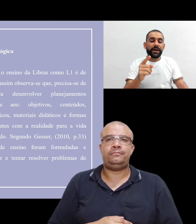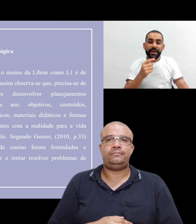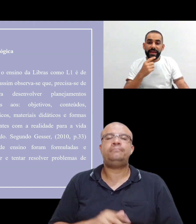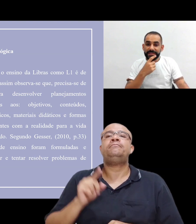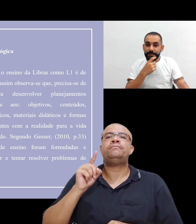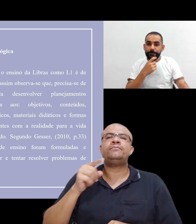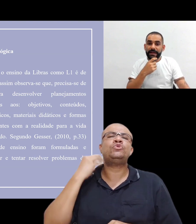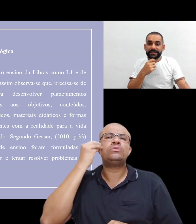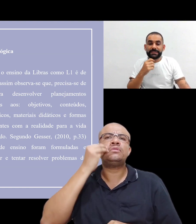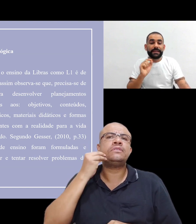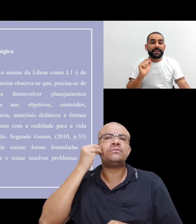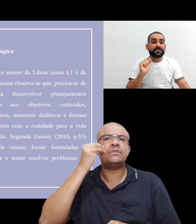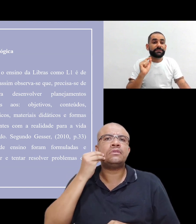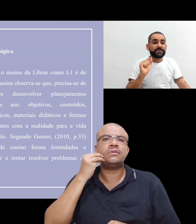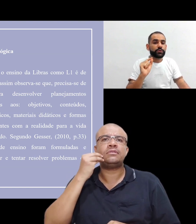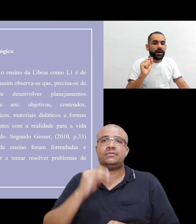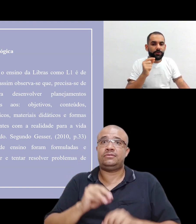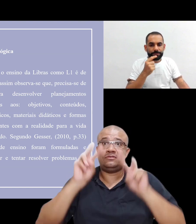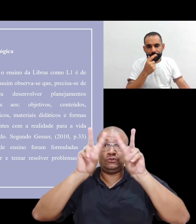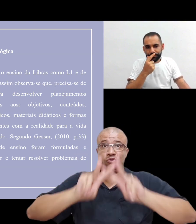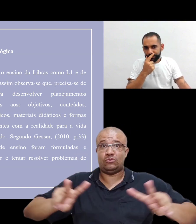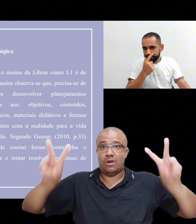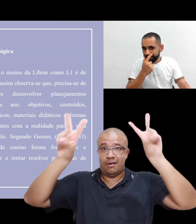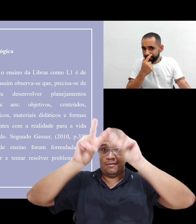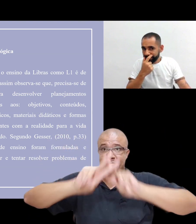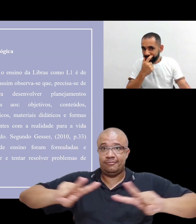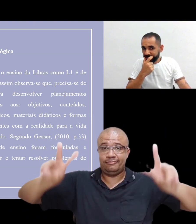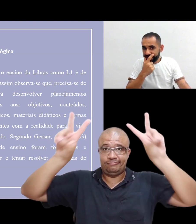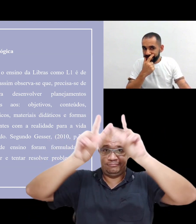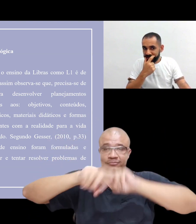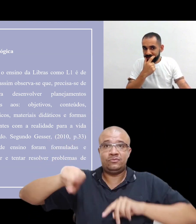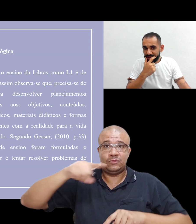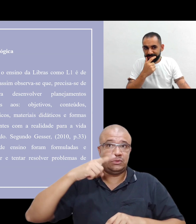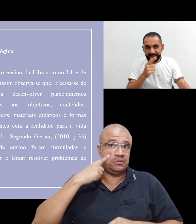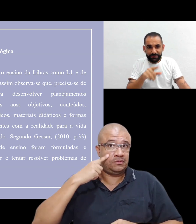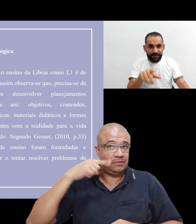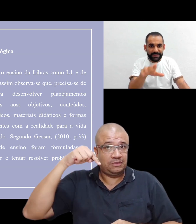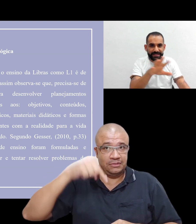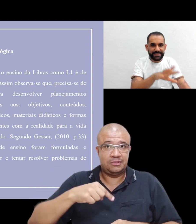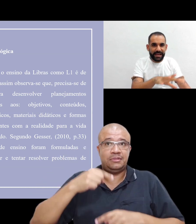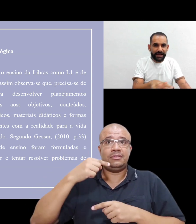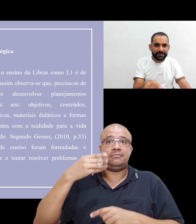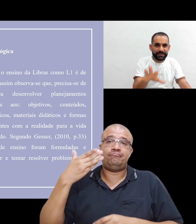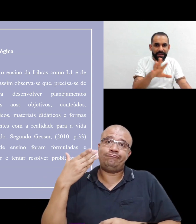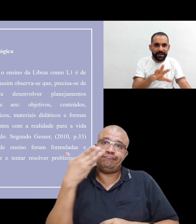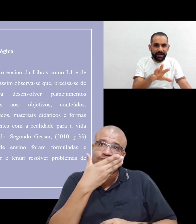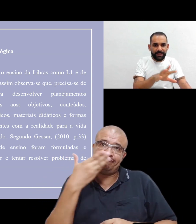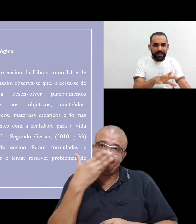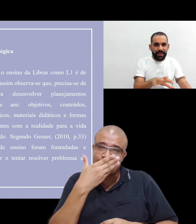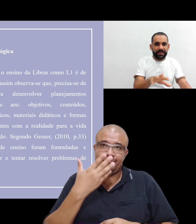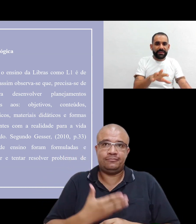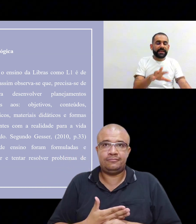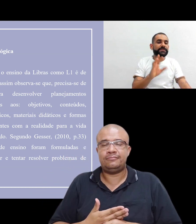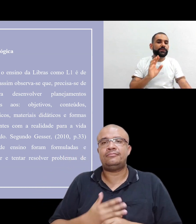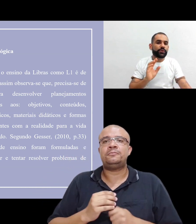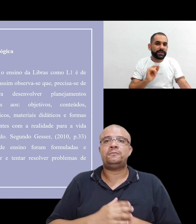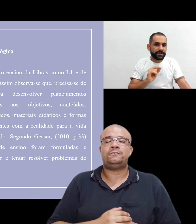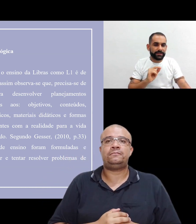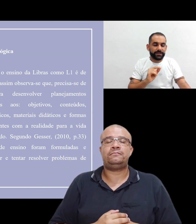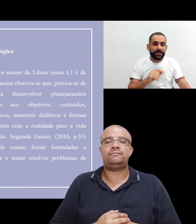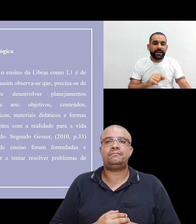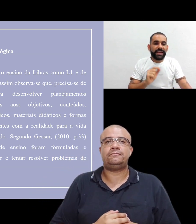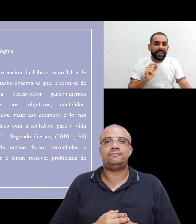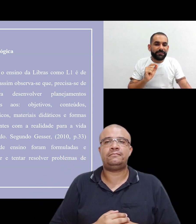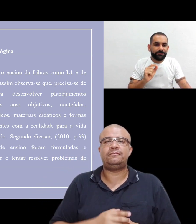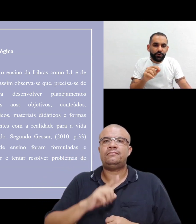Quanto a essa parte da experiência visual, né, a gente está vendo aqui essa arte da Kendi